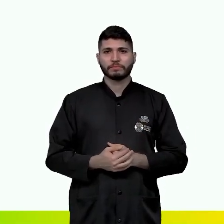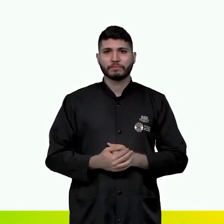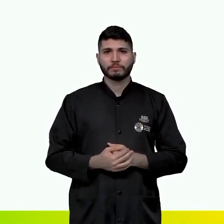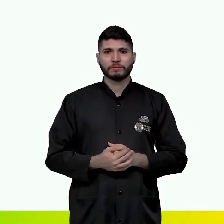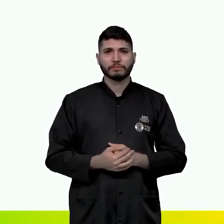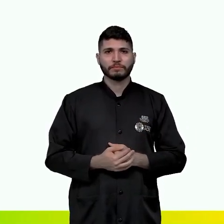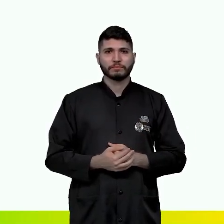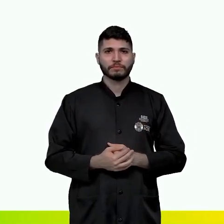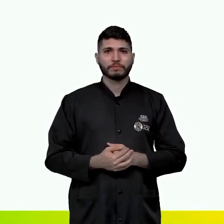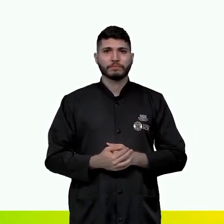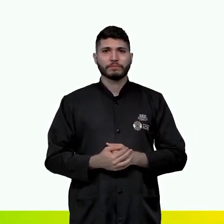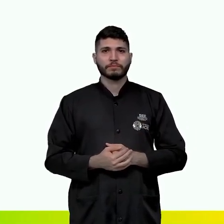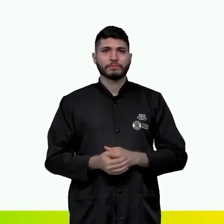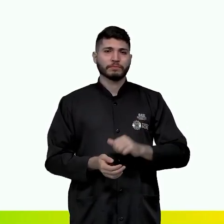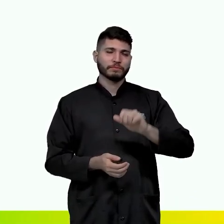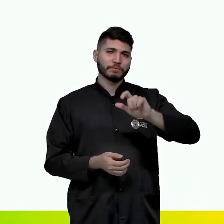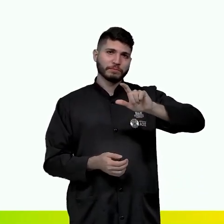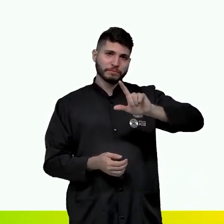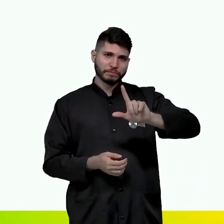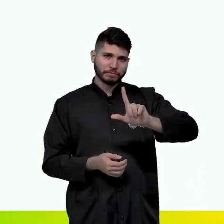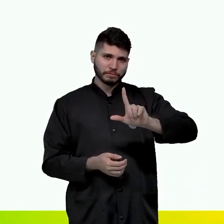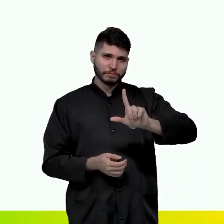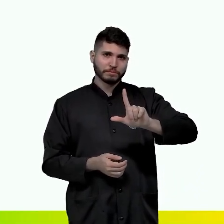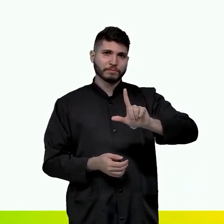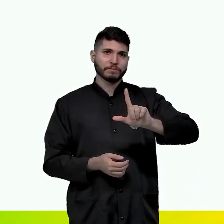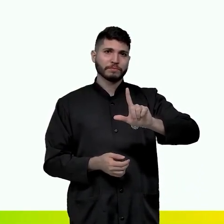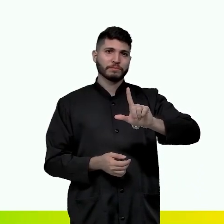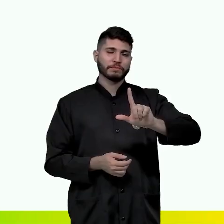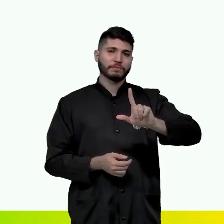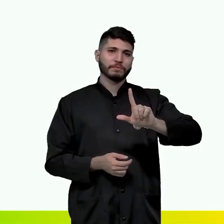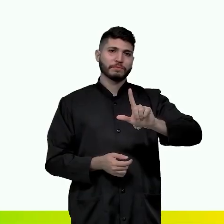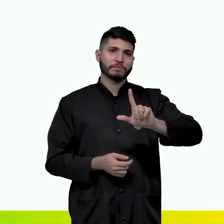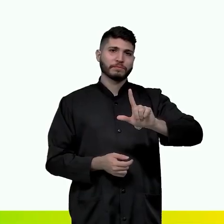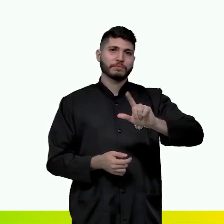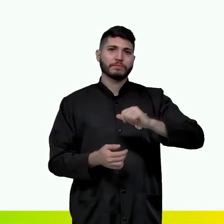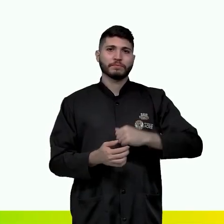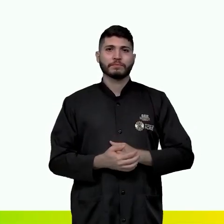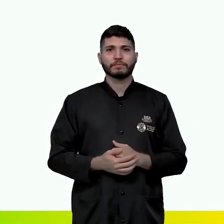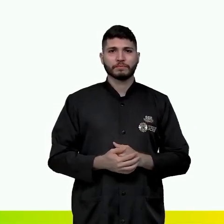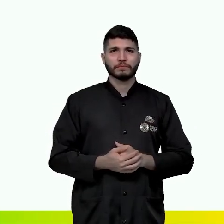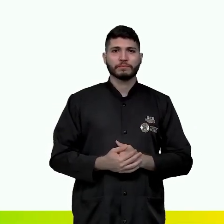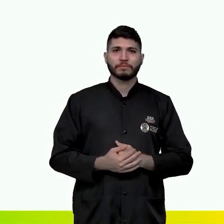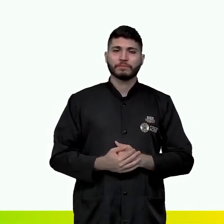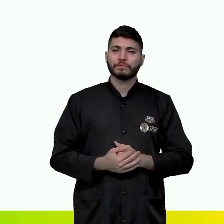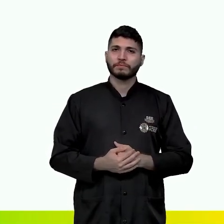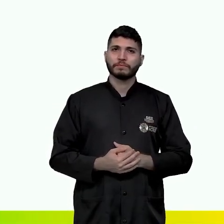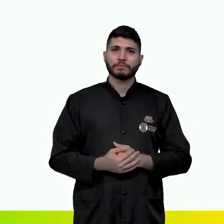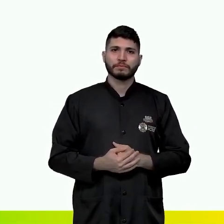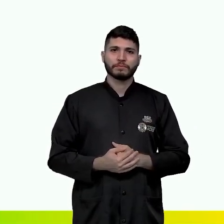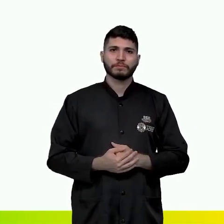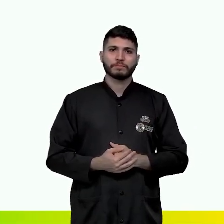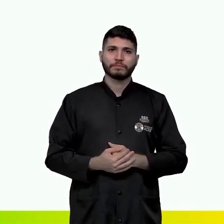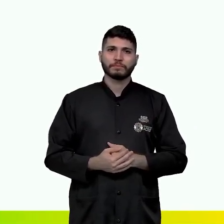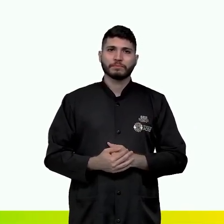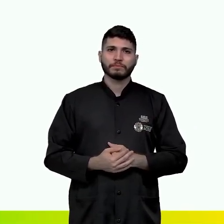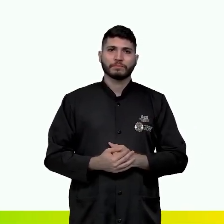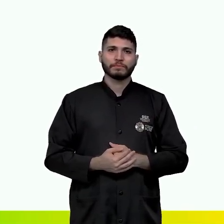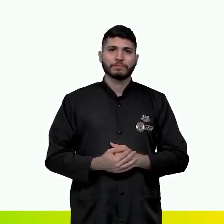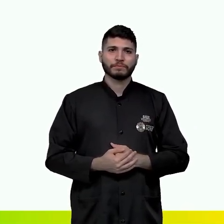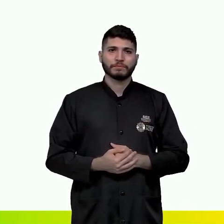L vezes R. Ou seja, o raio da circunferência é menor aqui, mais o raio dessa